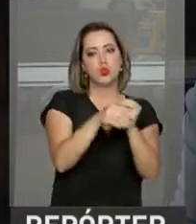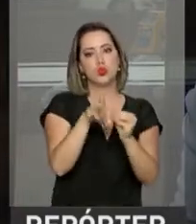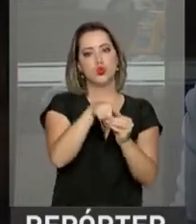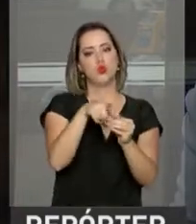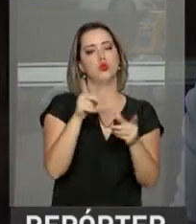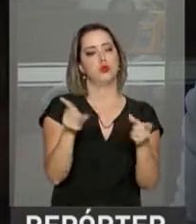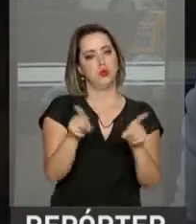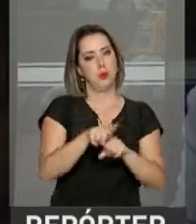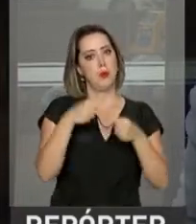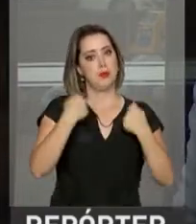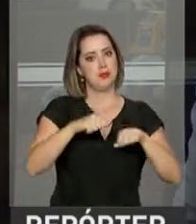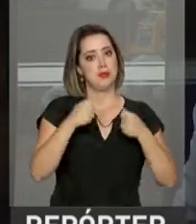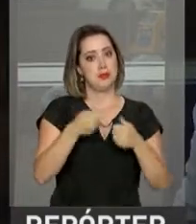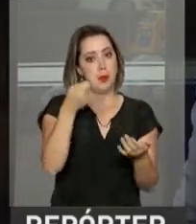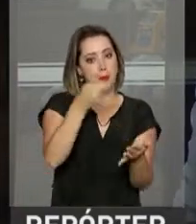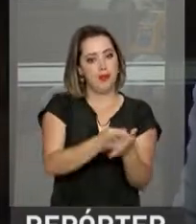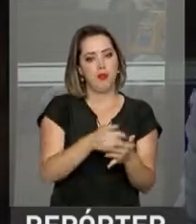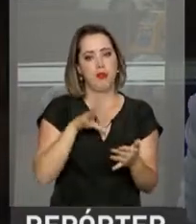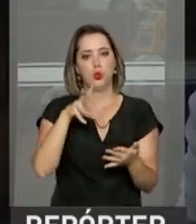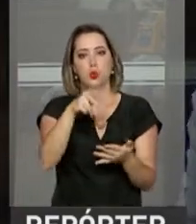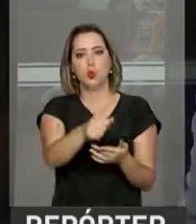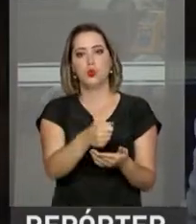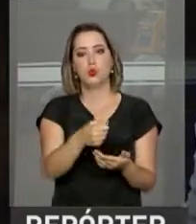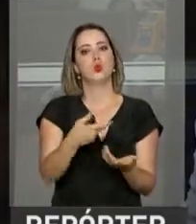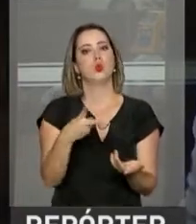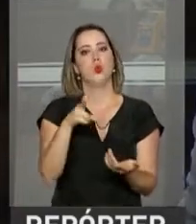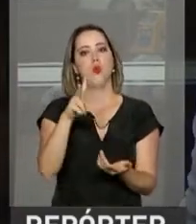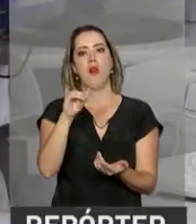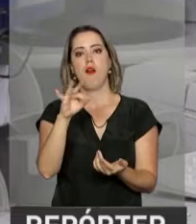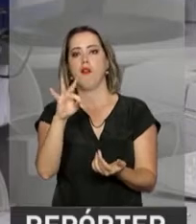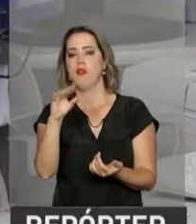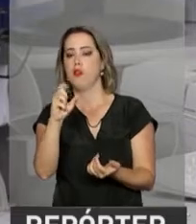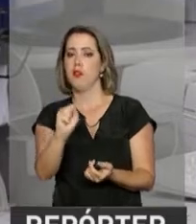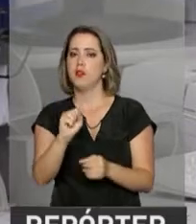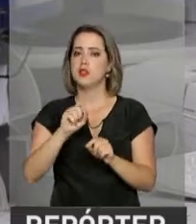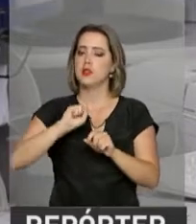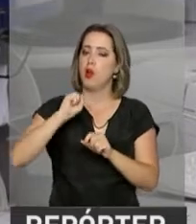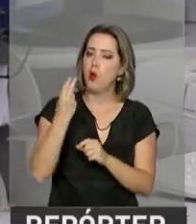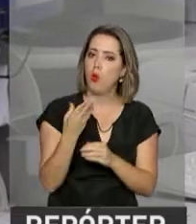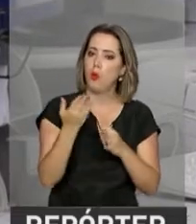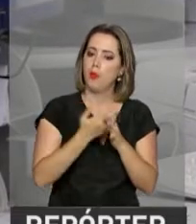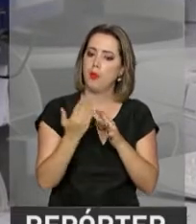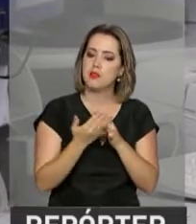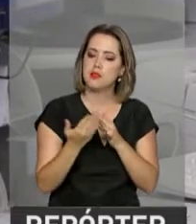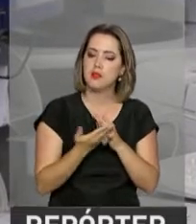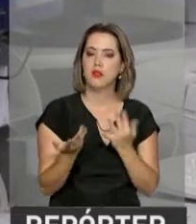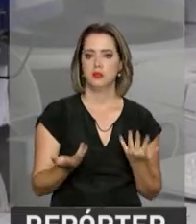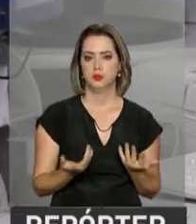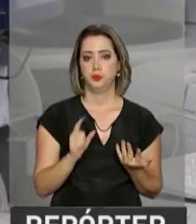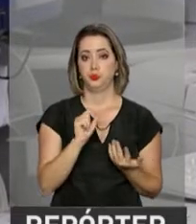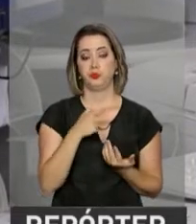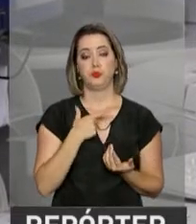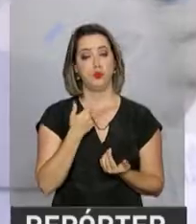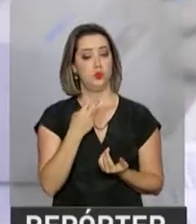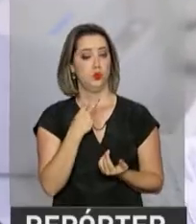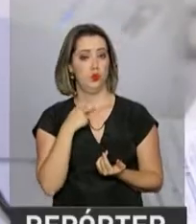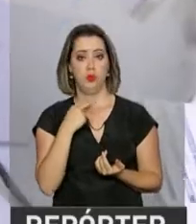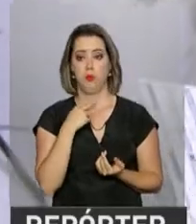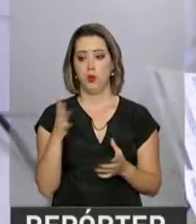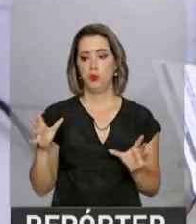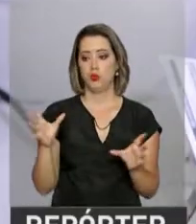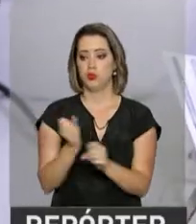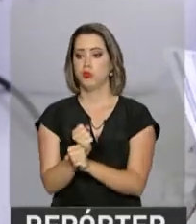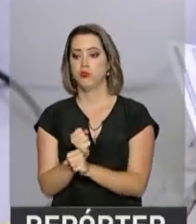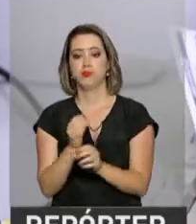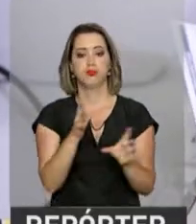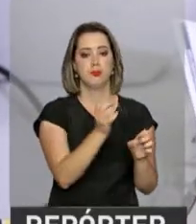débito e o cliente terá que pagar integralmente, à vista ou parcelado. Como os valores não vão poder mais se acumular ao longo dos meses, é preferível